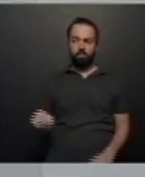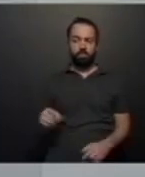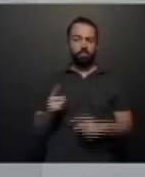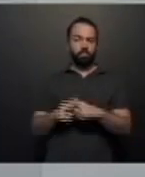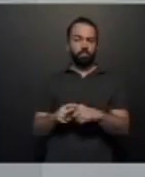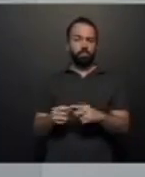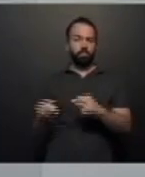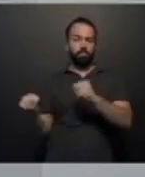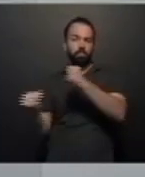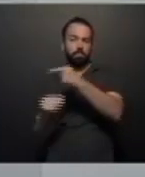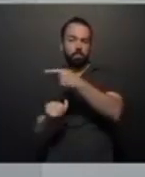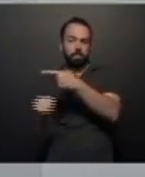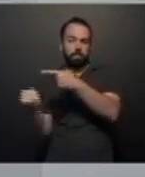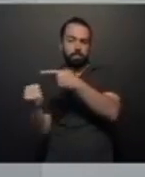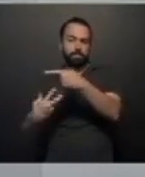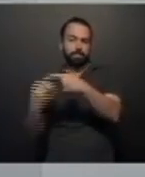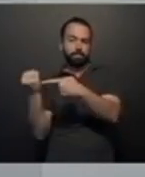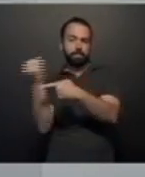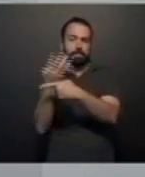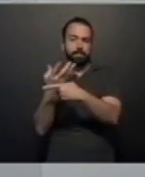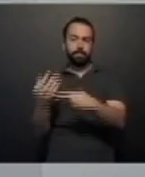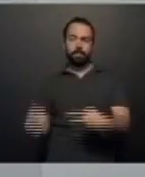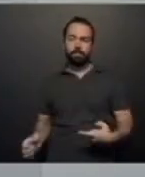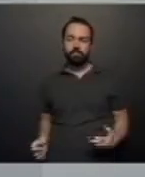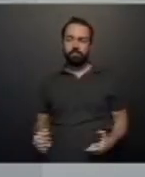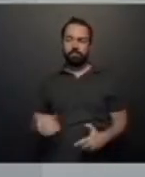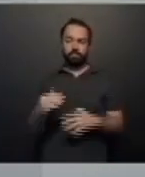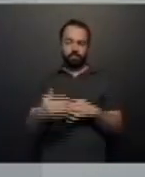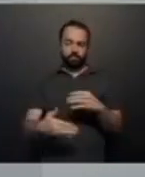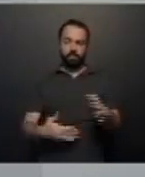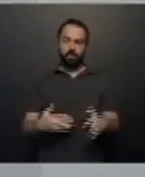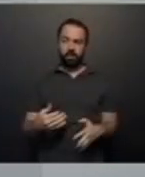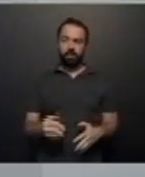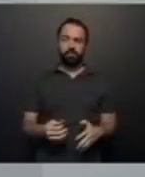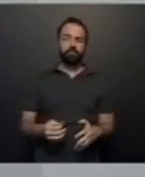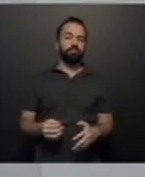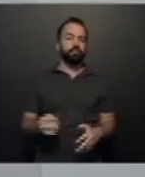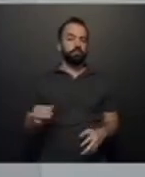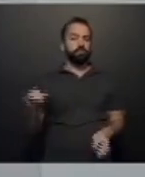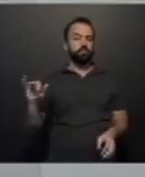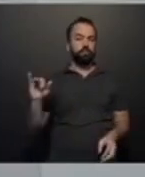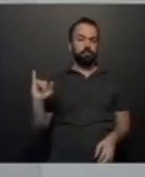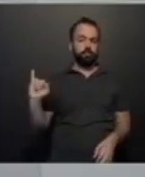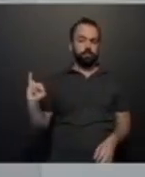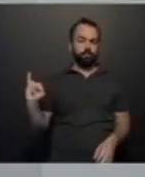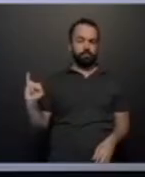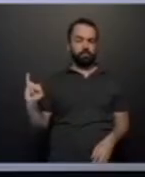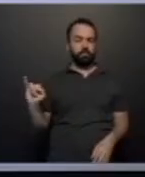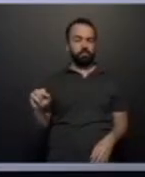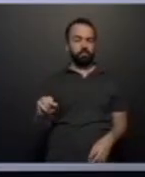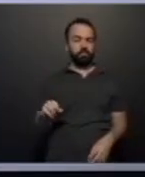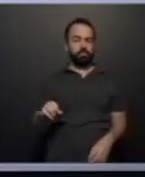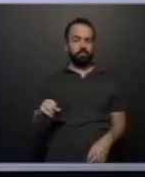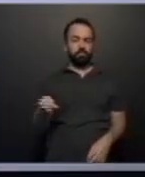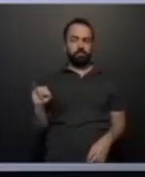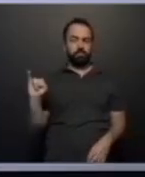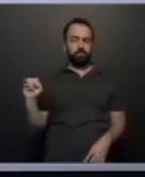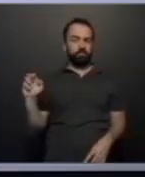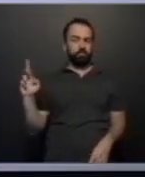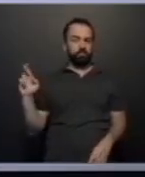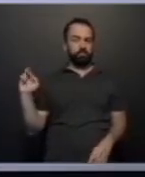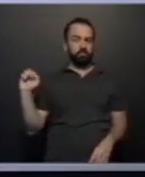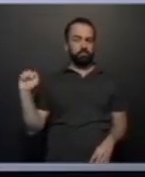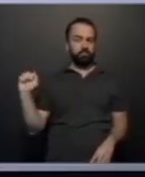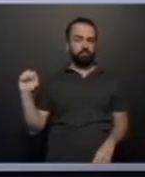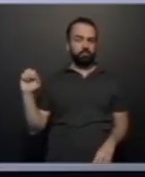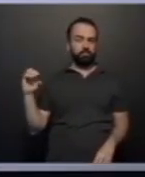Uma novidade que nós vamos apresentar na próxima aula é o conjunto dos números irracionais, que entra, para